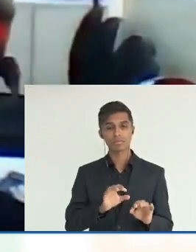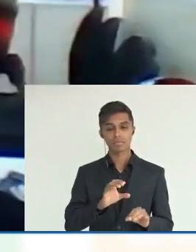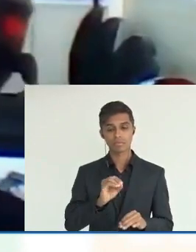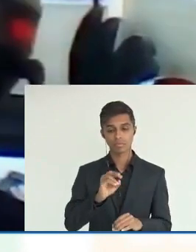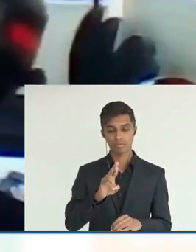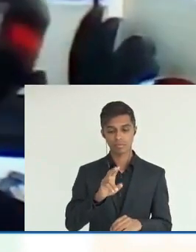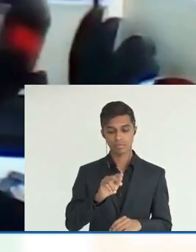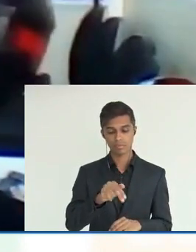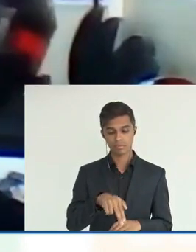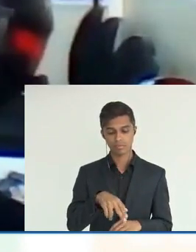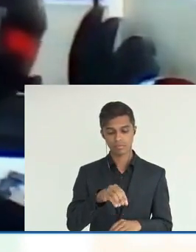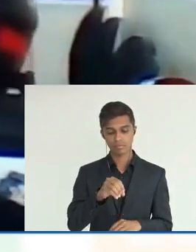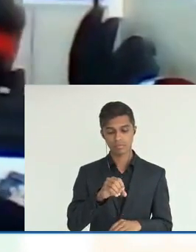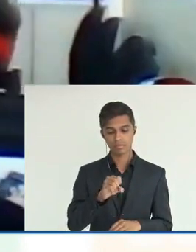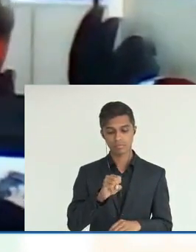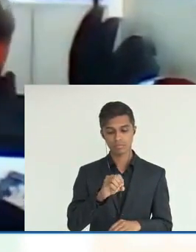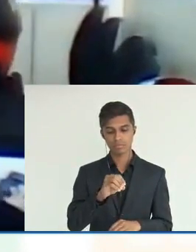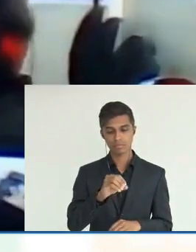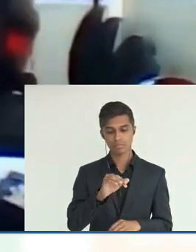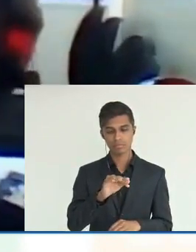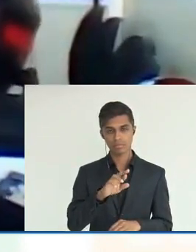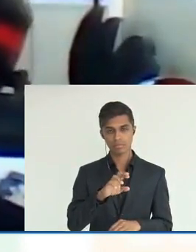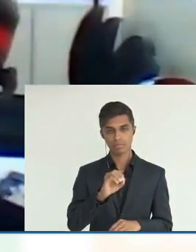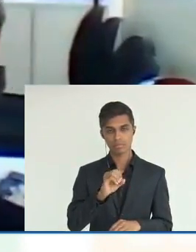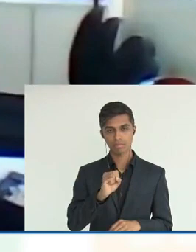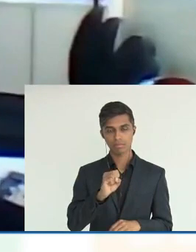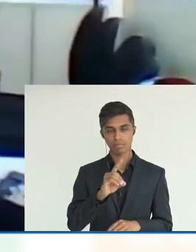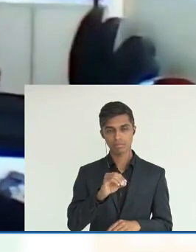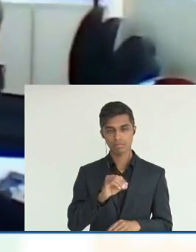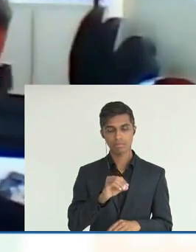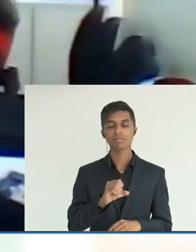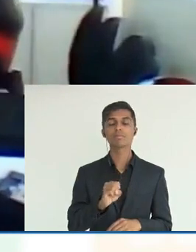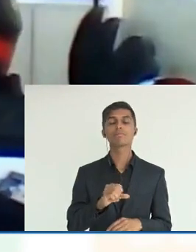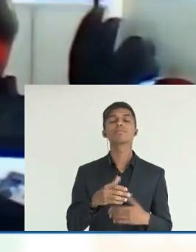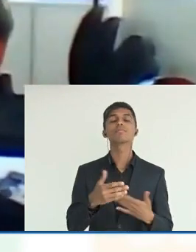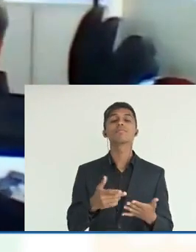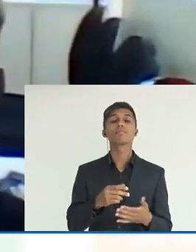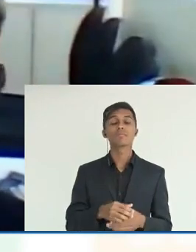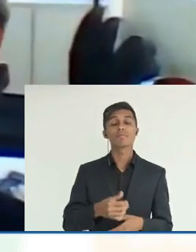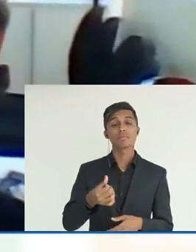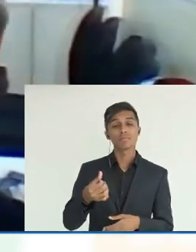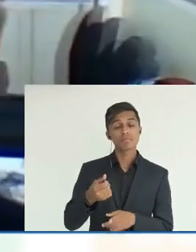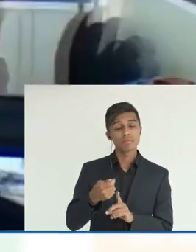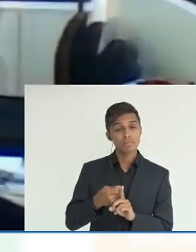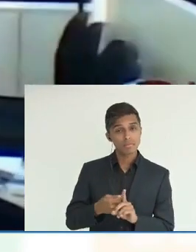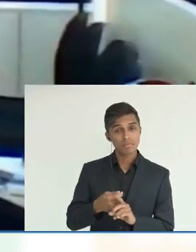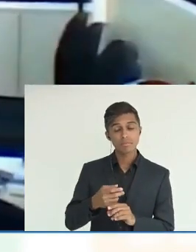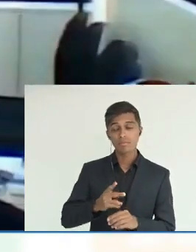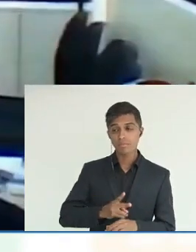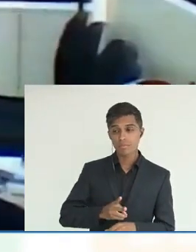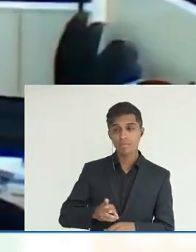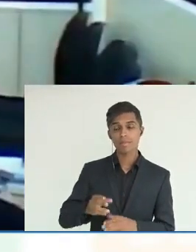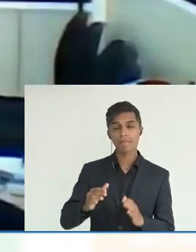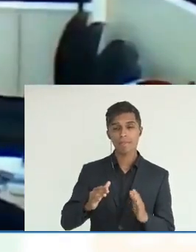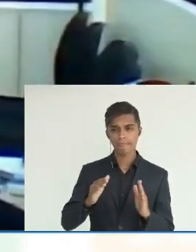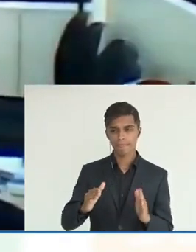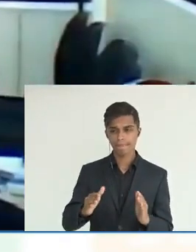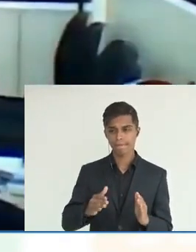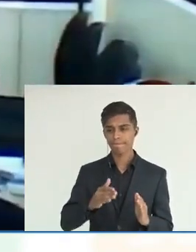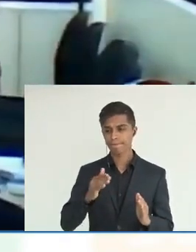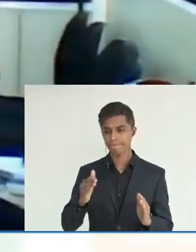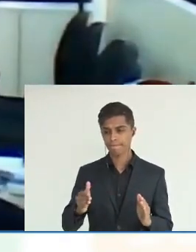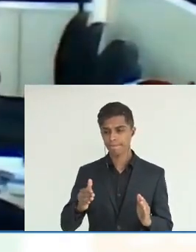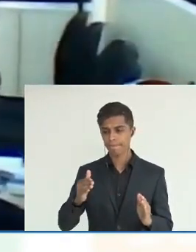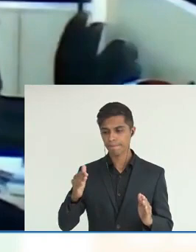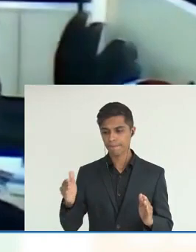organofosforados. Então, periodicamente, a cada 6 meses, esse trabalhador passa por atendimento na saúde